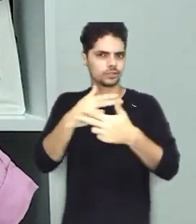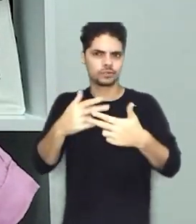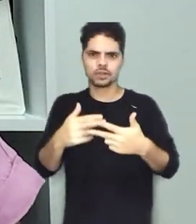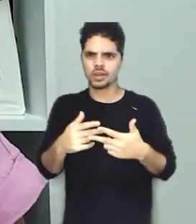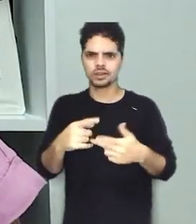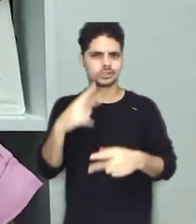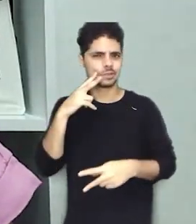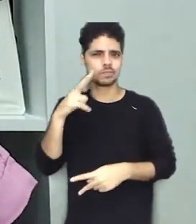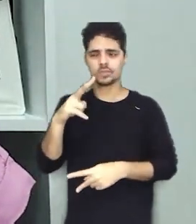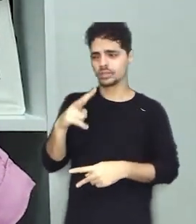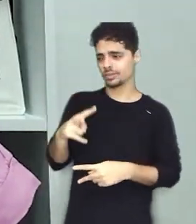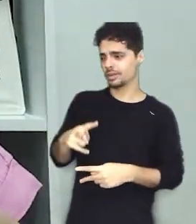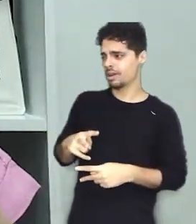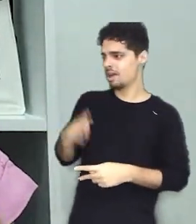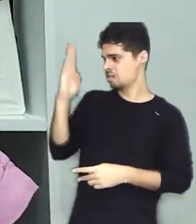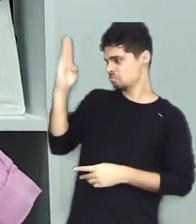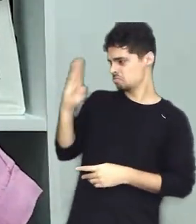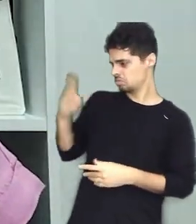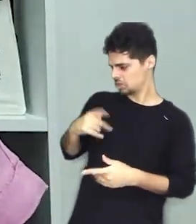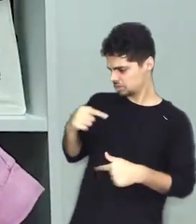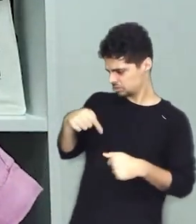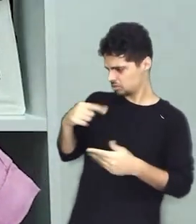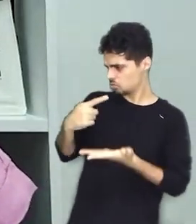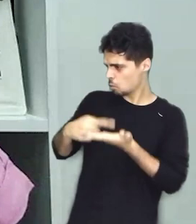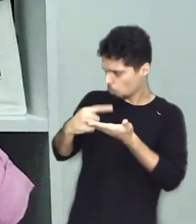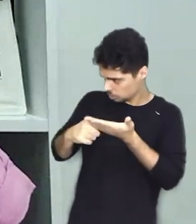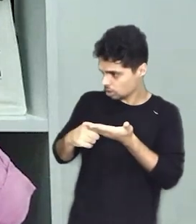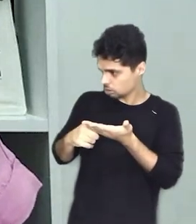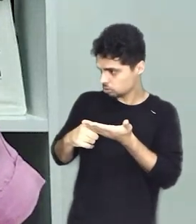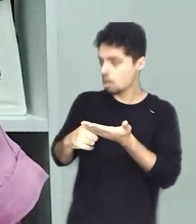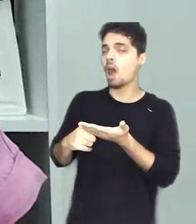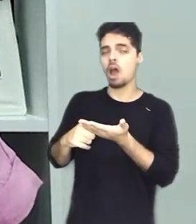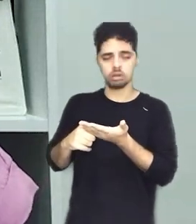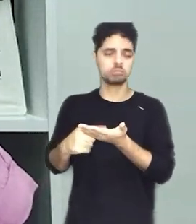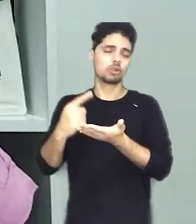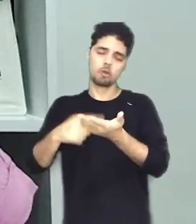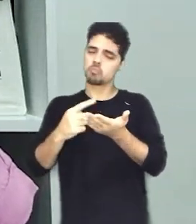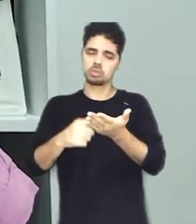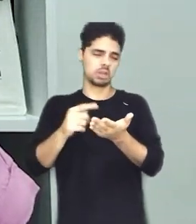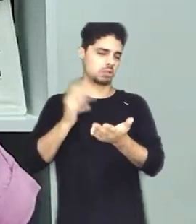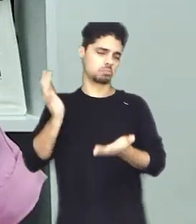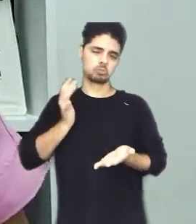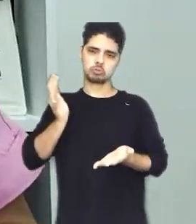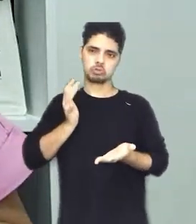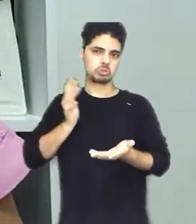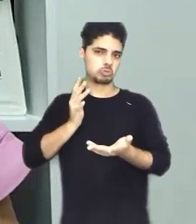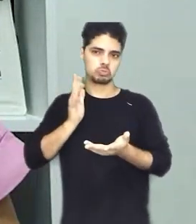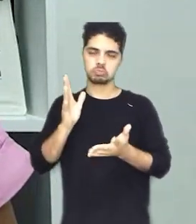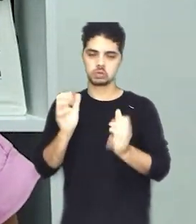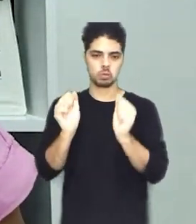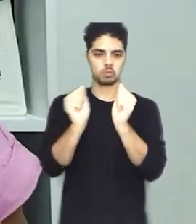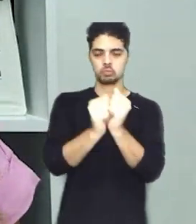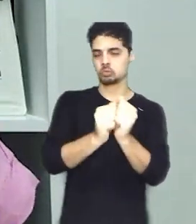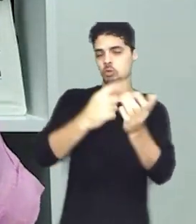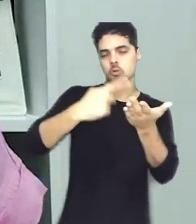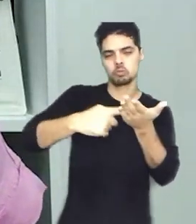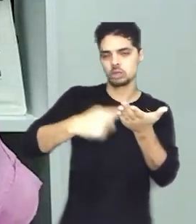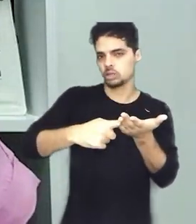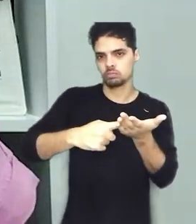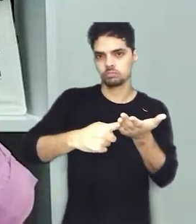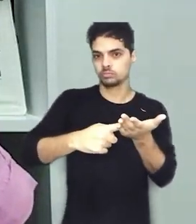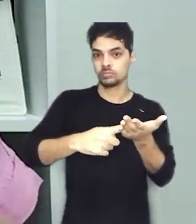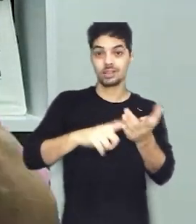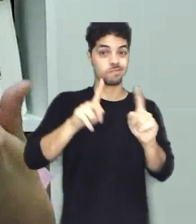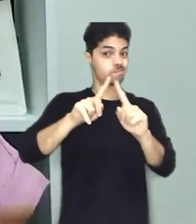da época conceberem que o Brasil se formou a partir de um acordo entre as elites, visto que não